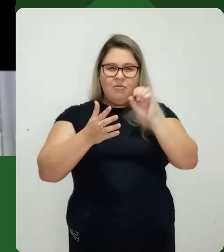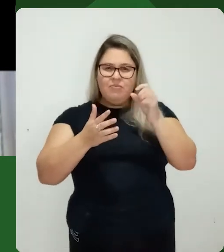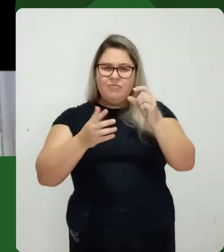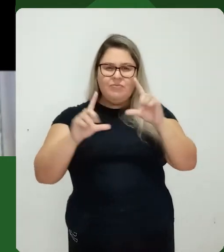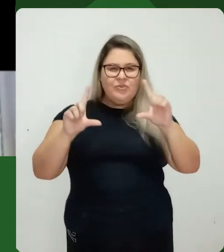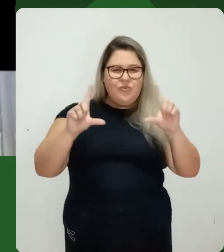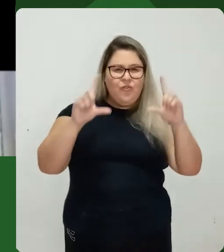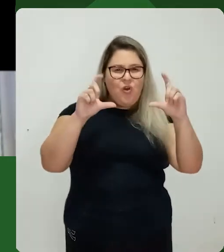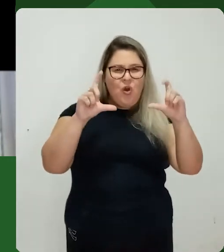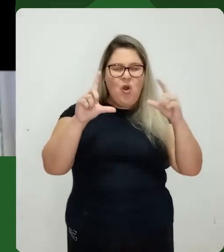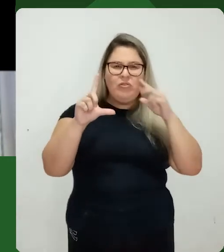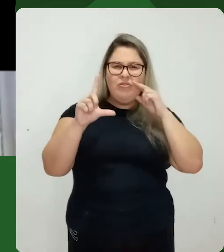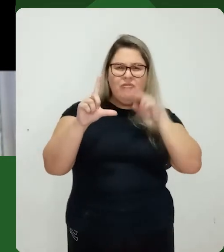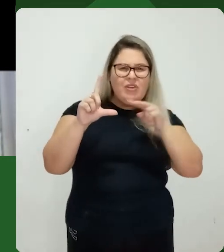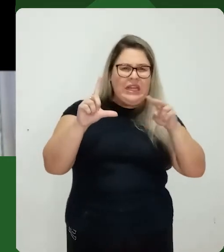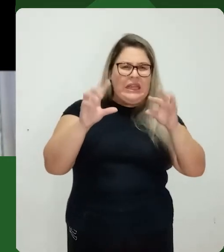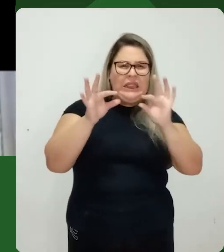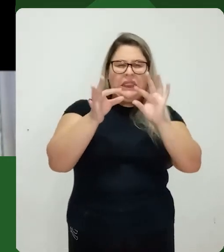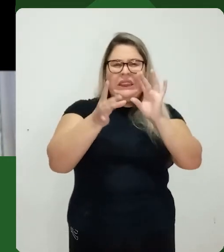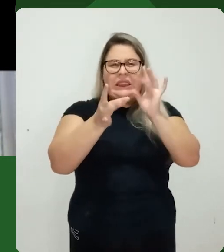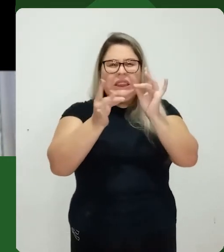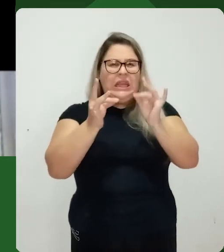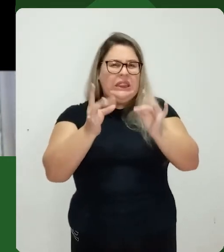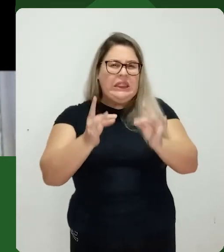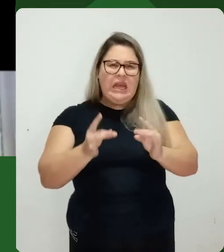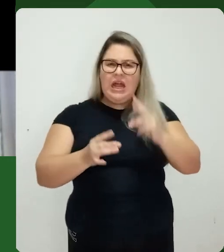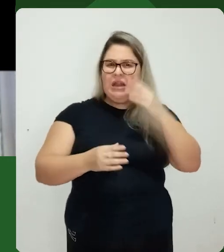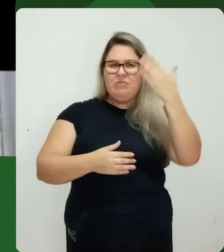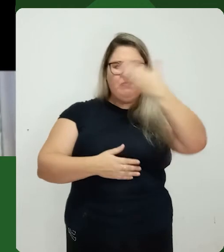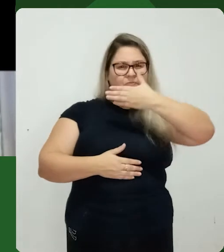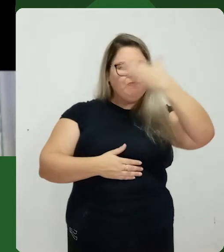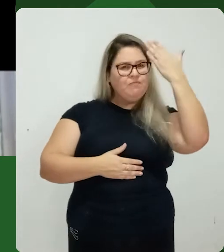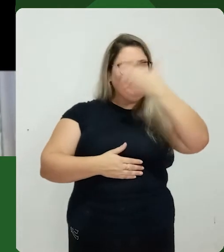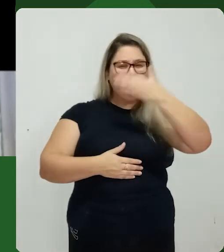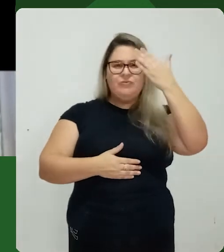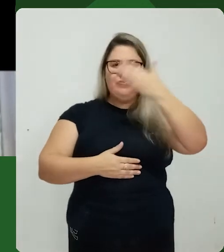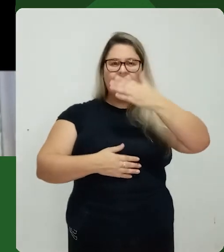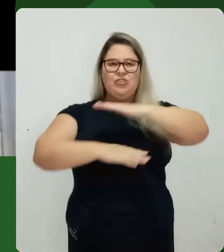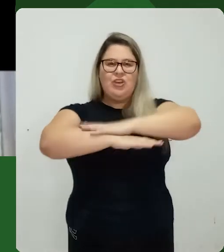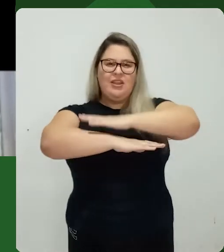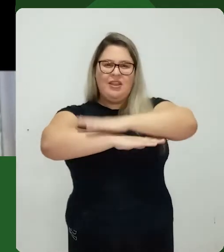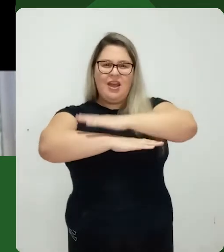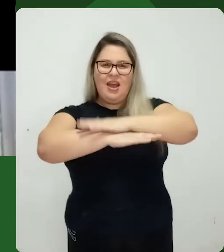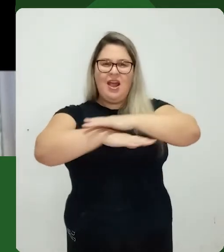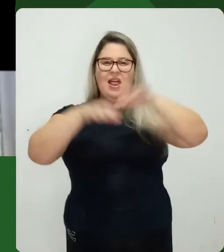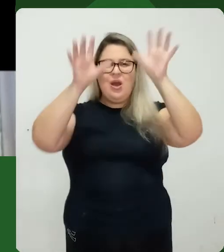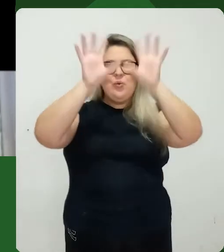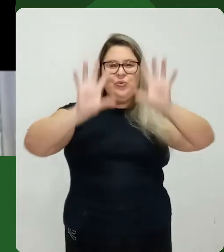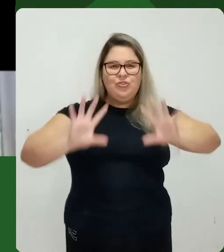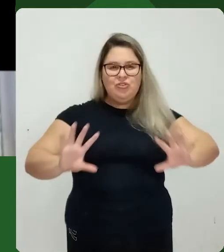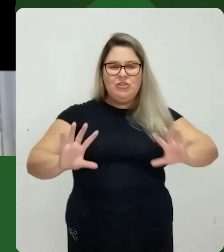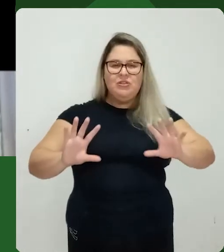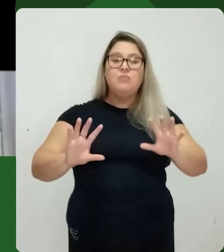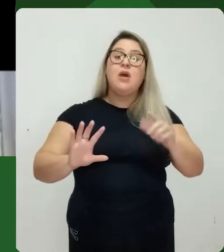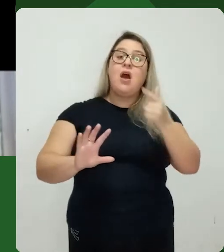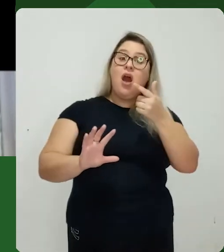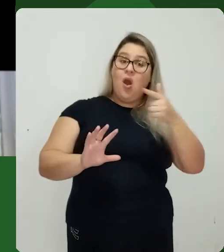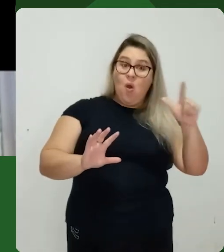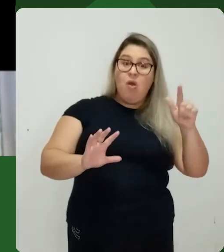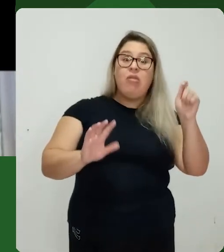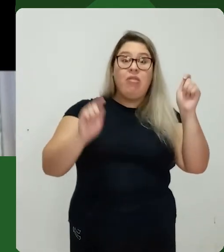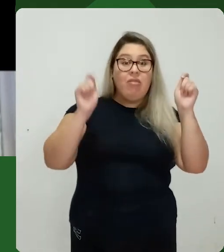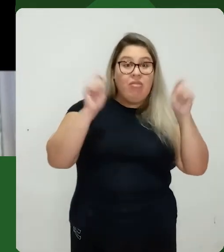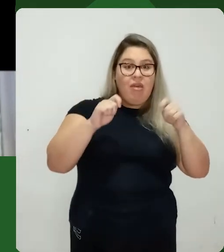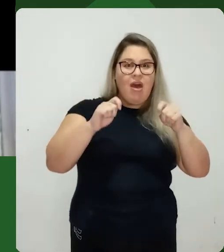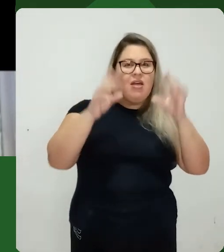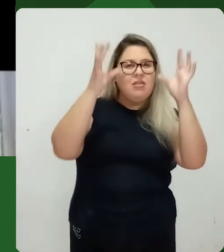menos luz. Então, esse daqui estava bem estourado ali algumas partes, né? Aqui eu mal vi os detalhes da cortina. Nessa